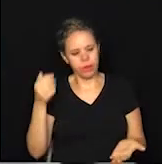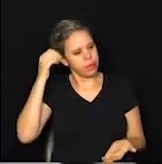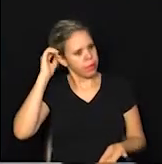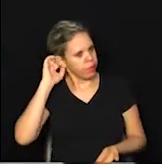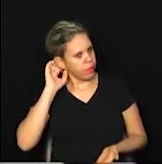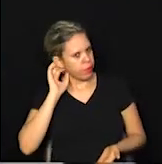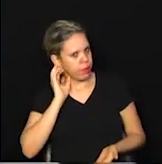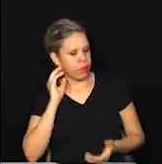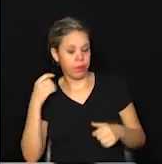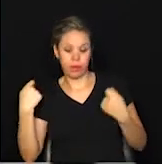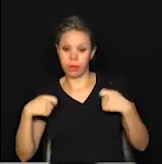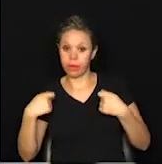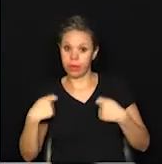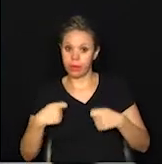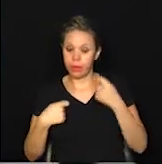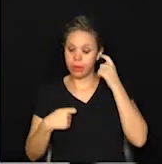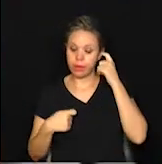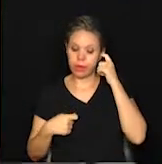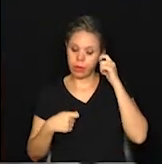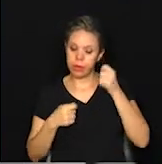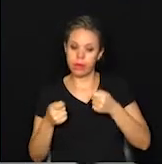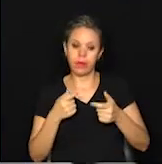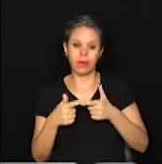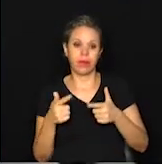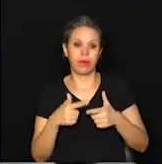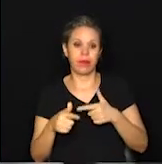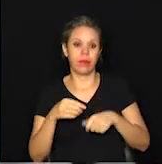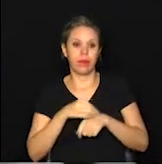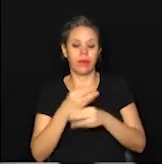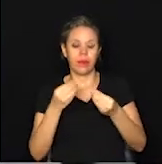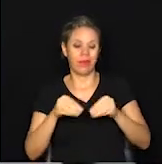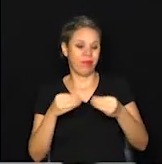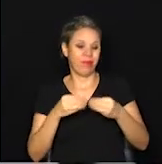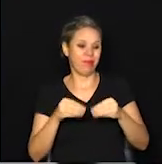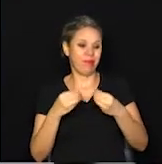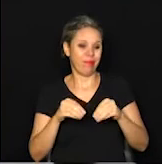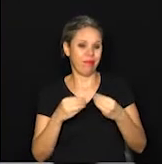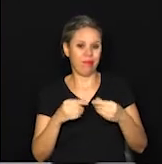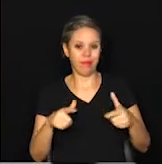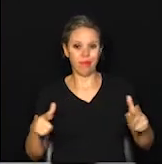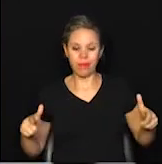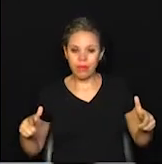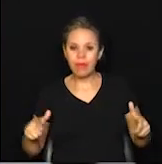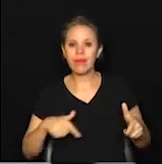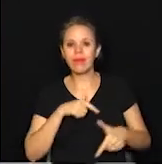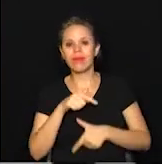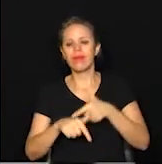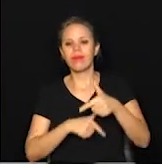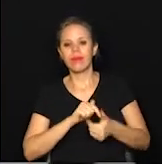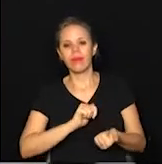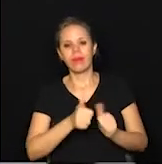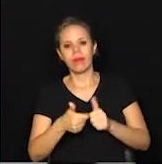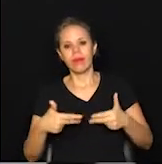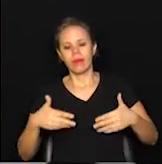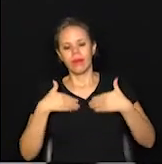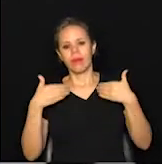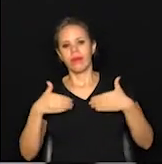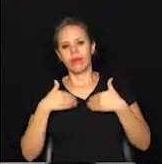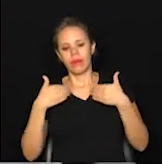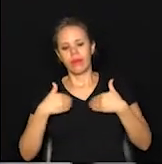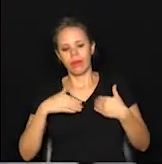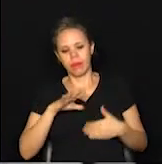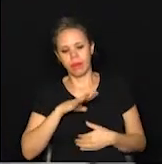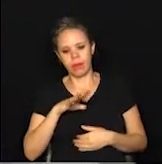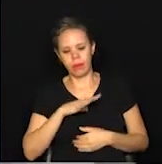nós precisamos também lidar com essa situação, que traz impactos enormes para a atividade do esporte, do lazer na